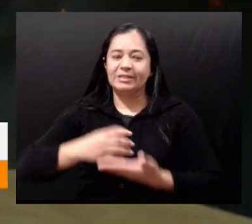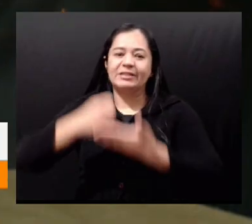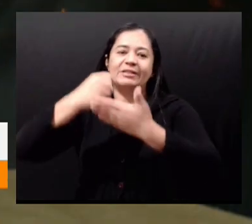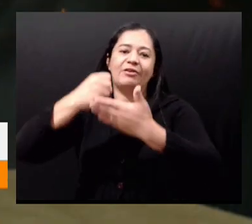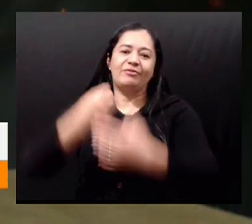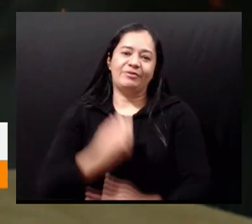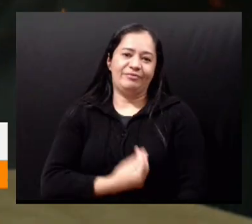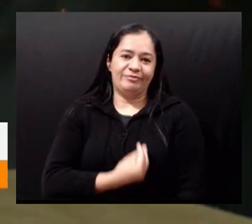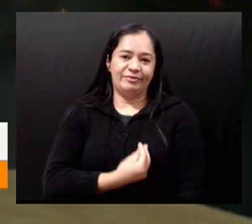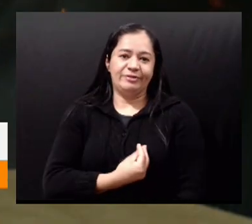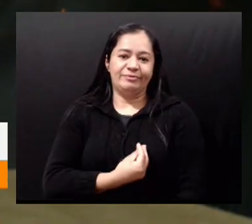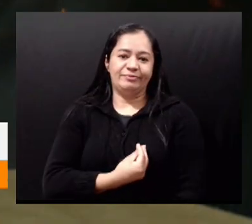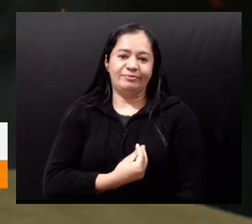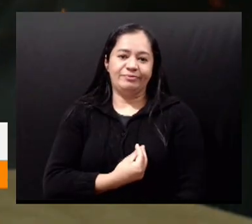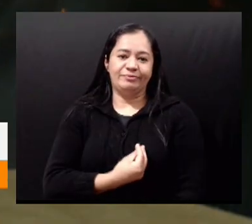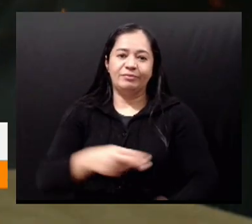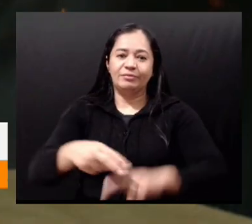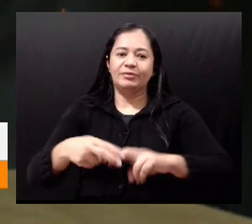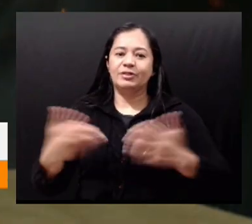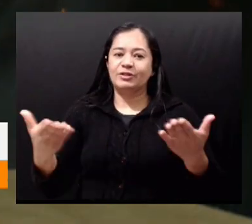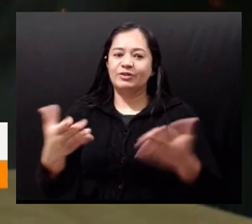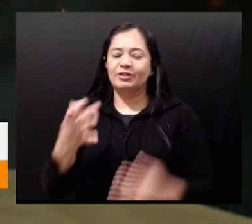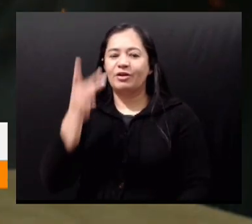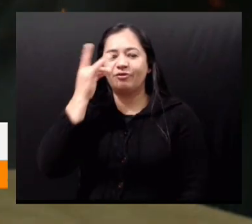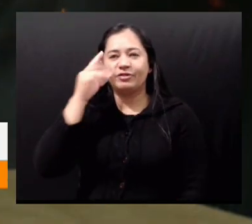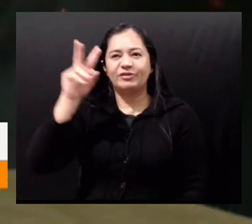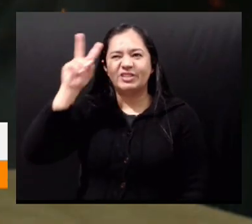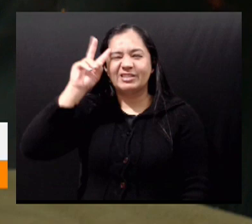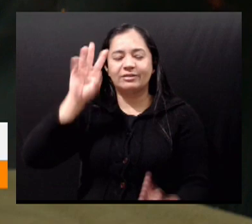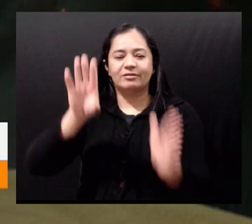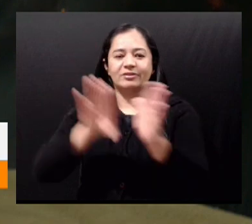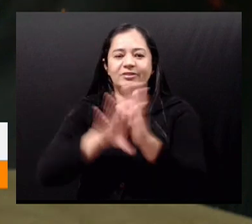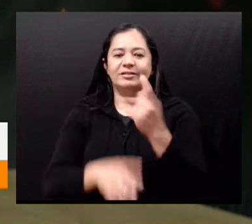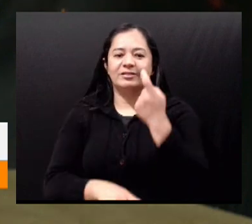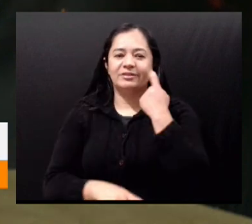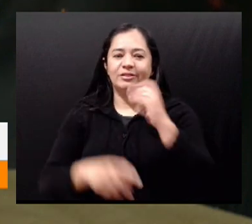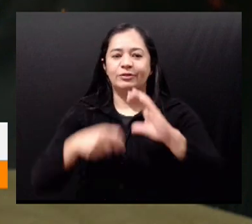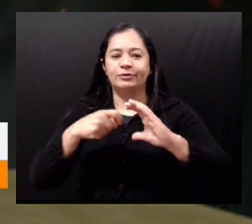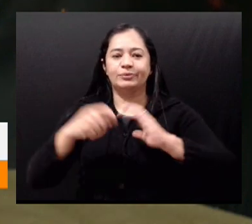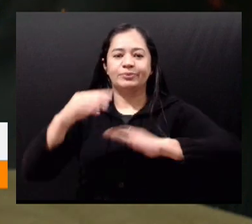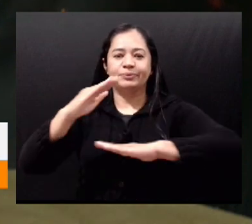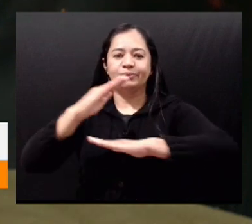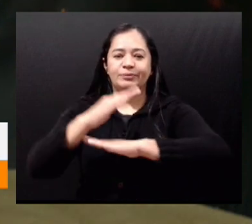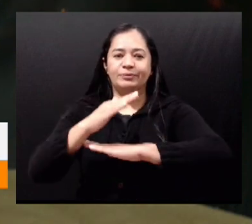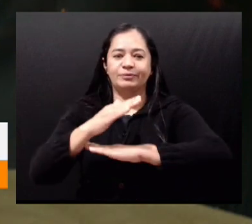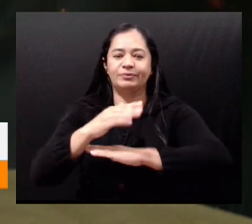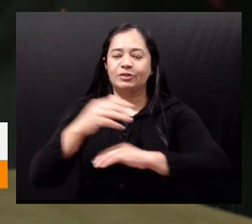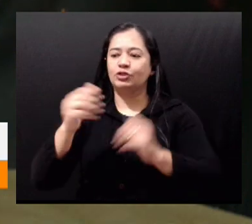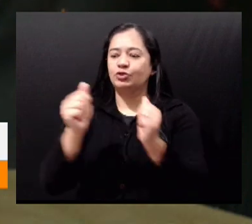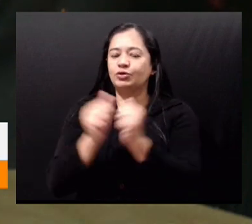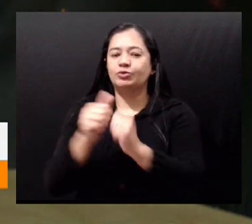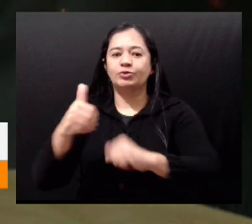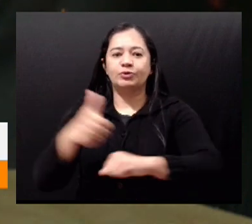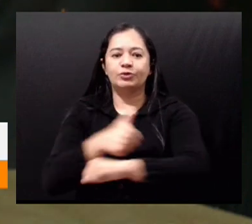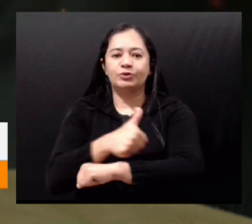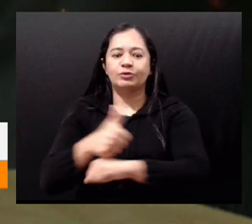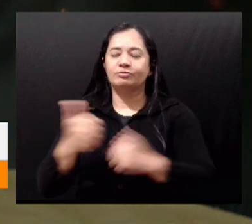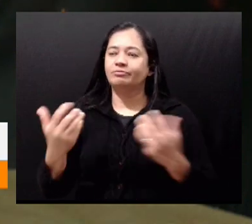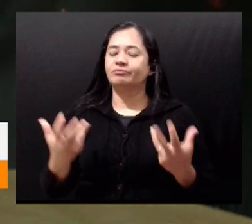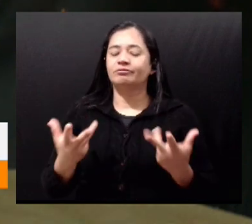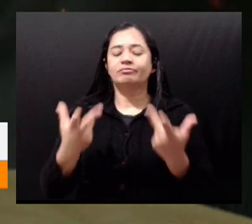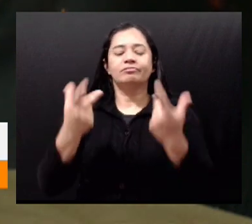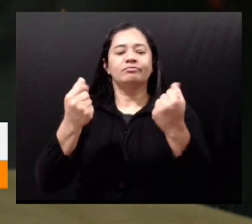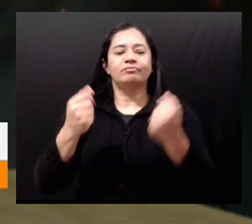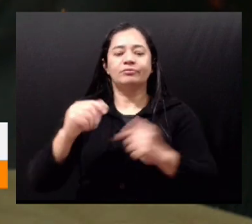gente tem aqui ao vivo, de segunda a sexta, o nosso Estúdio Câmara, com profissionais magníficos que nos